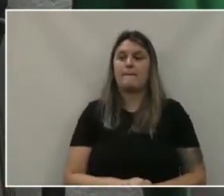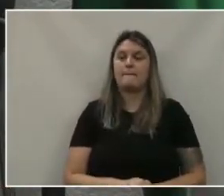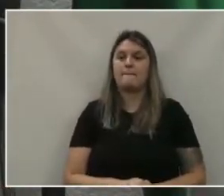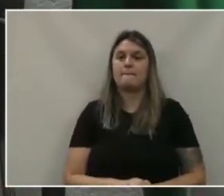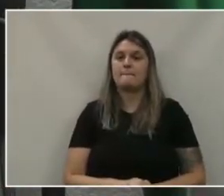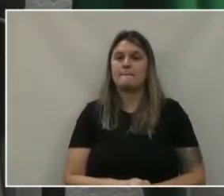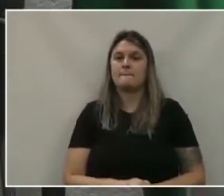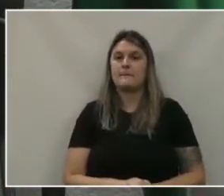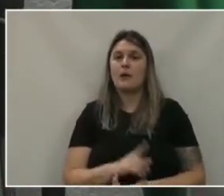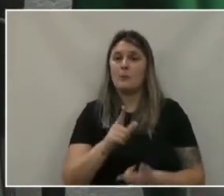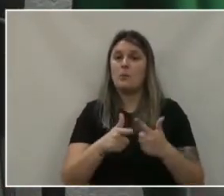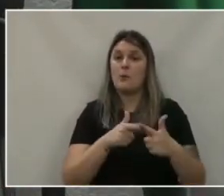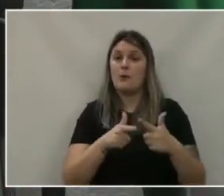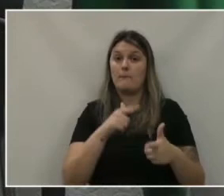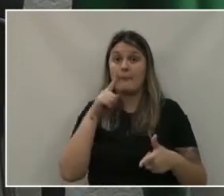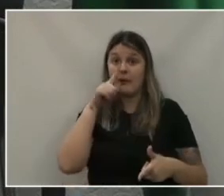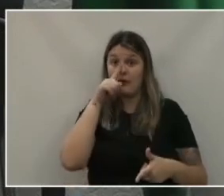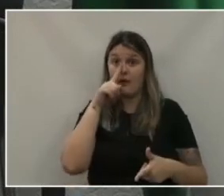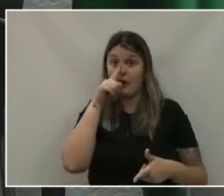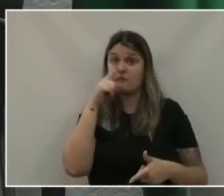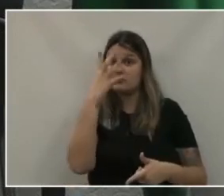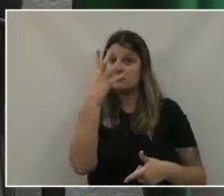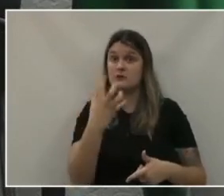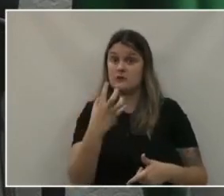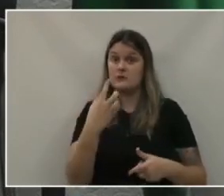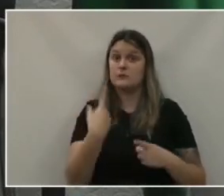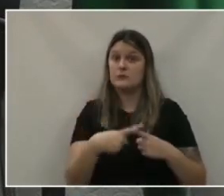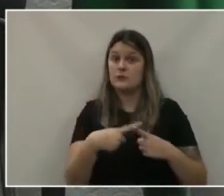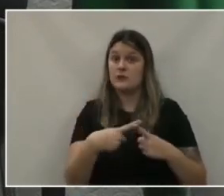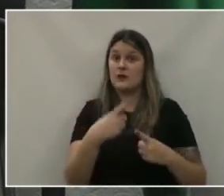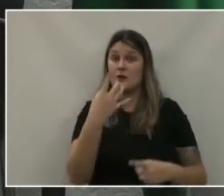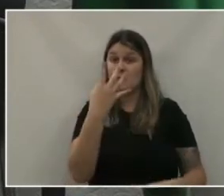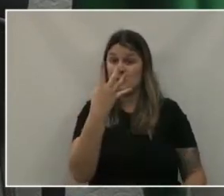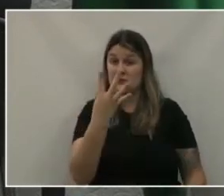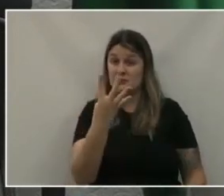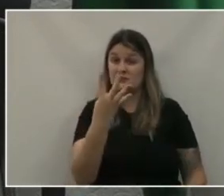E grave, e gravíssimo, porque